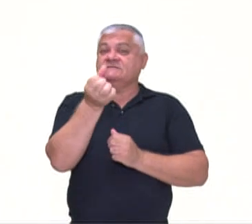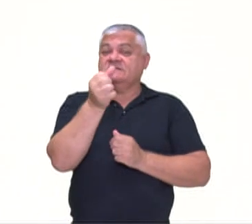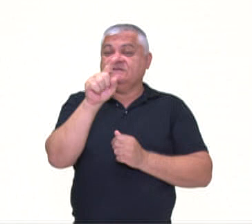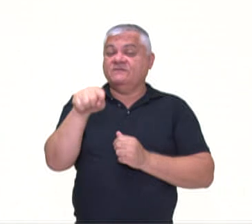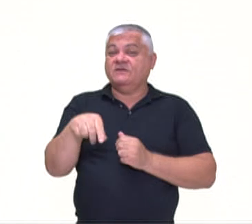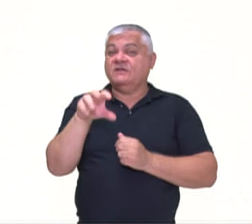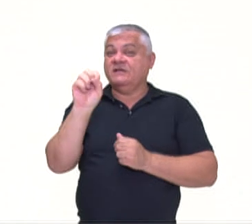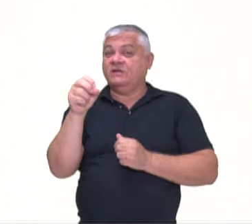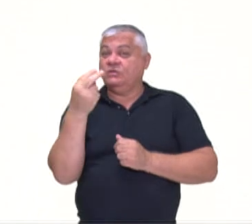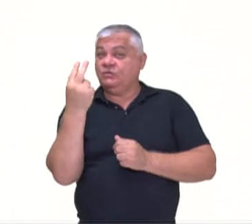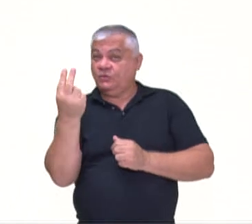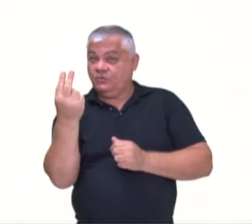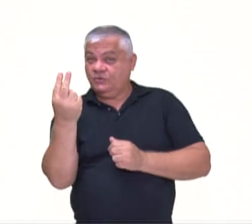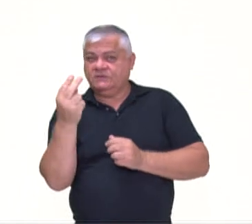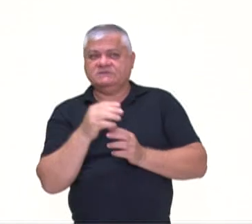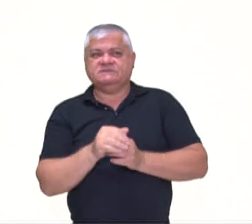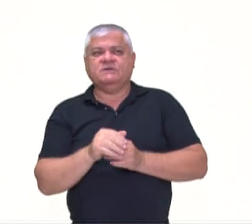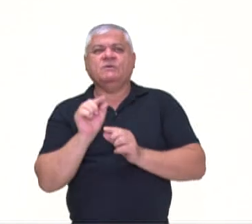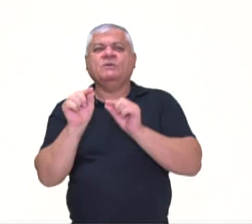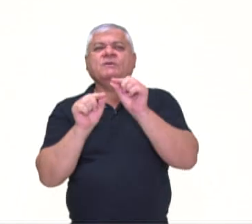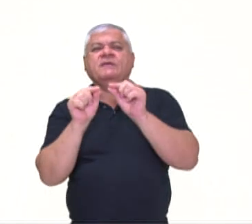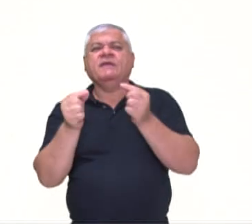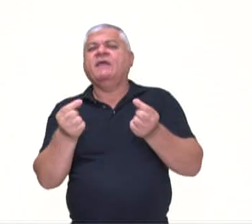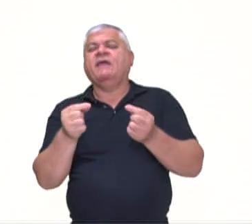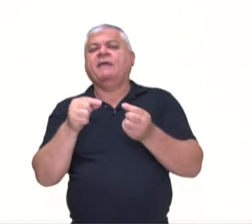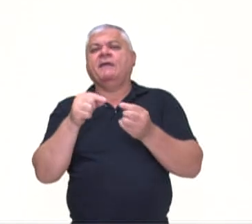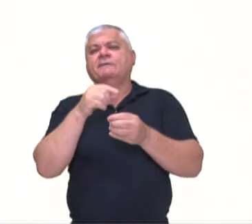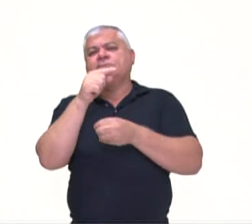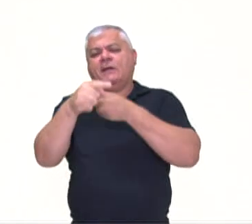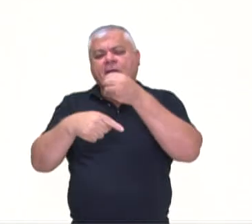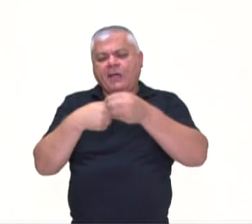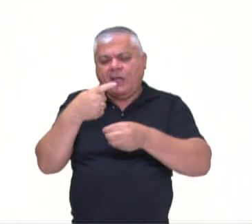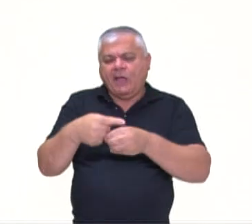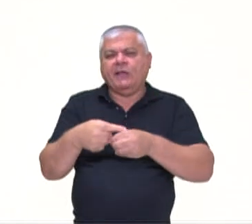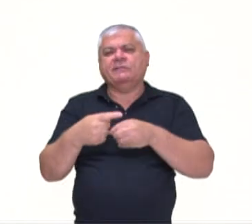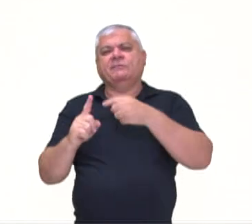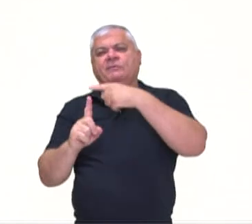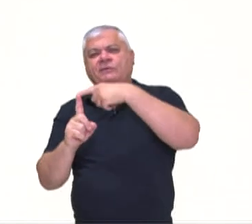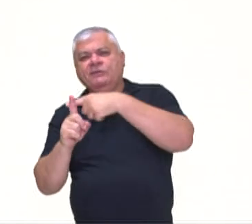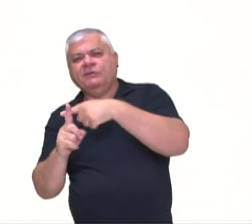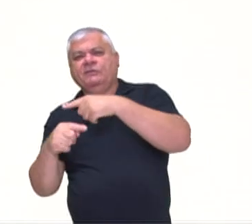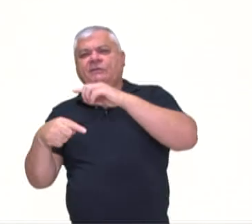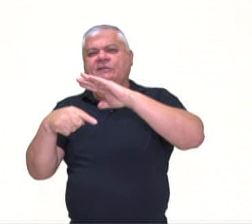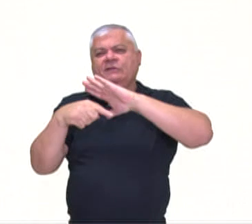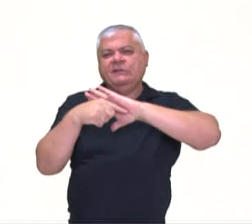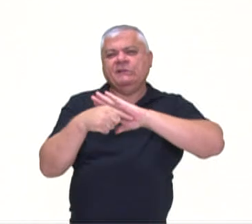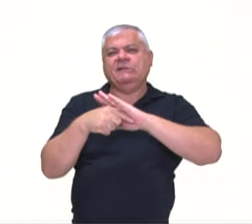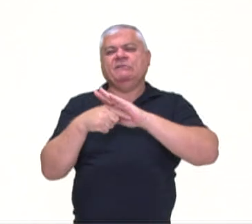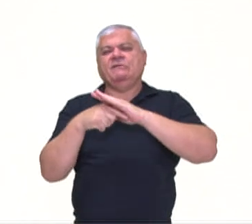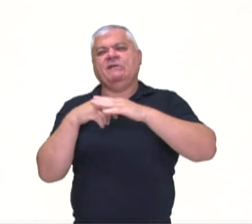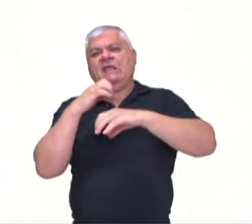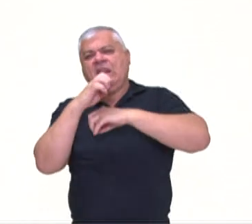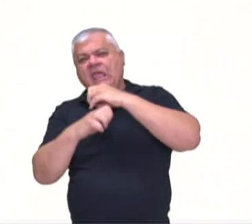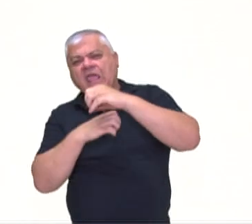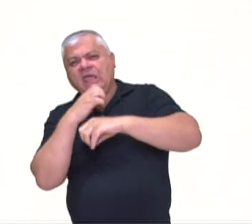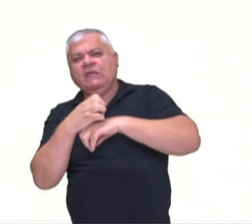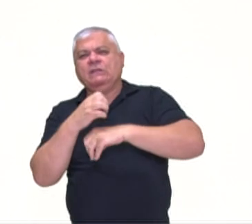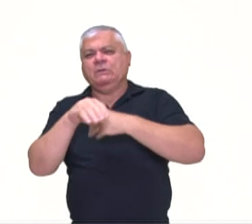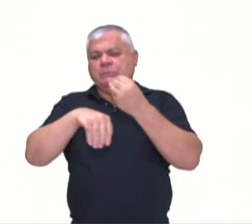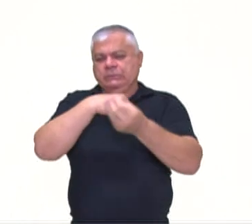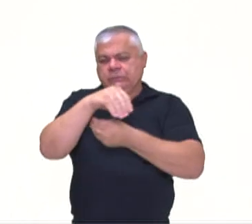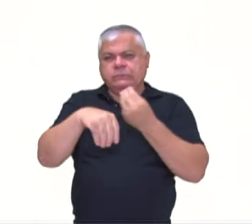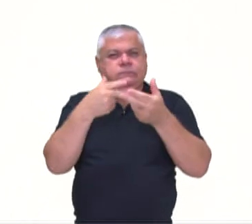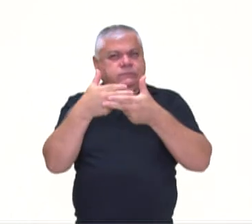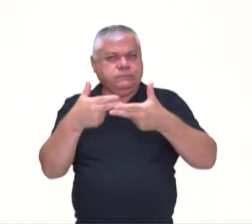23 entidades, que vêm a ser átomos, íons, elétrons, moléculas e assim por diante, que é a nossa constante de